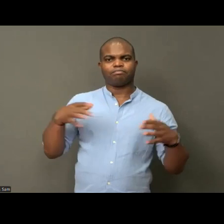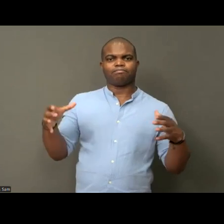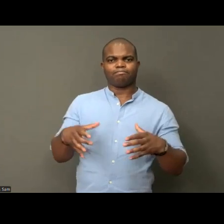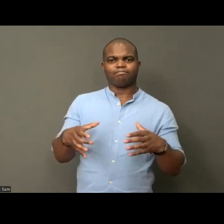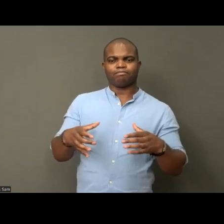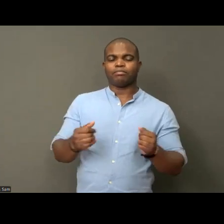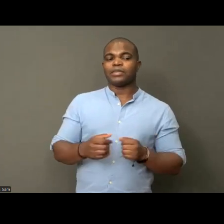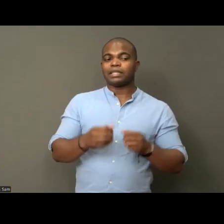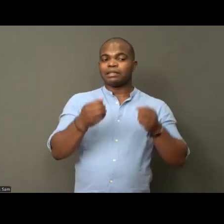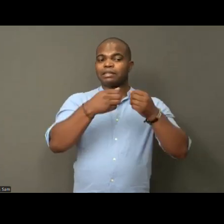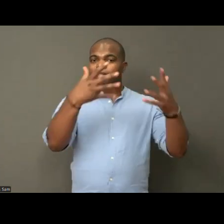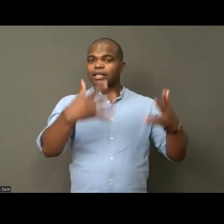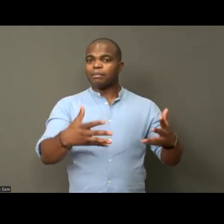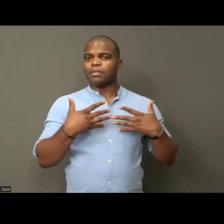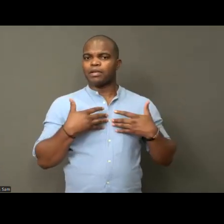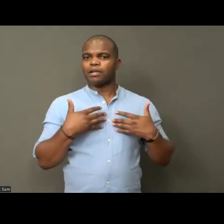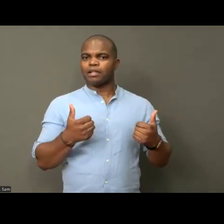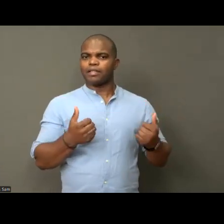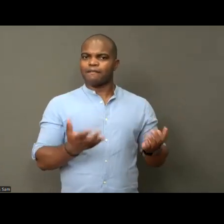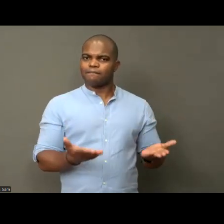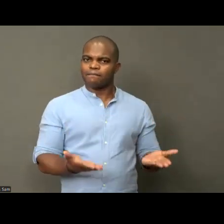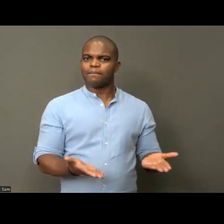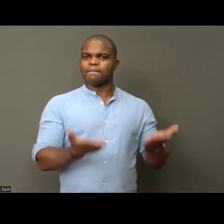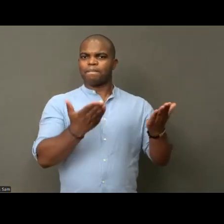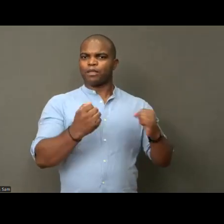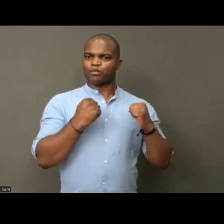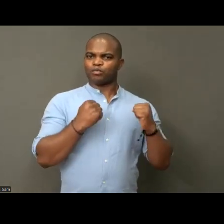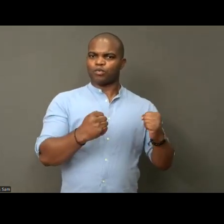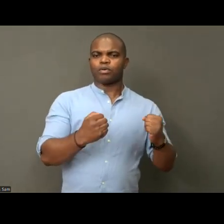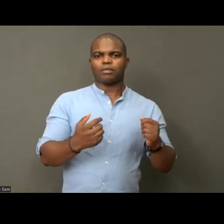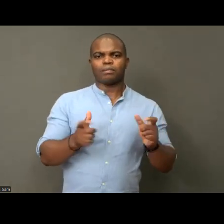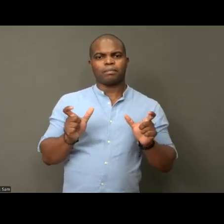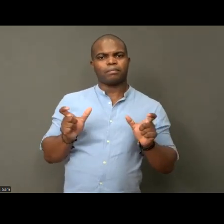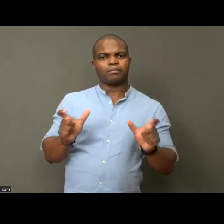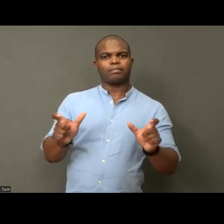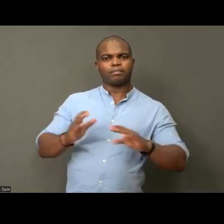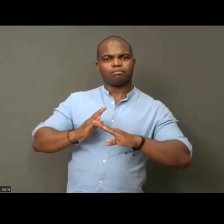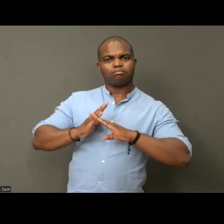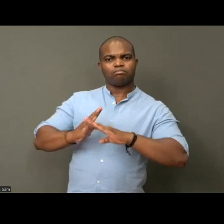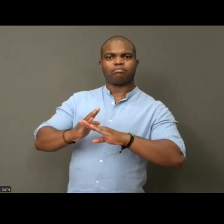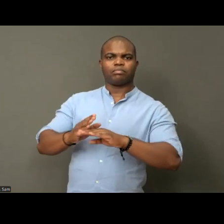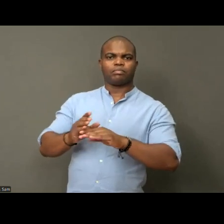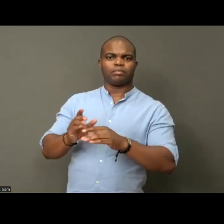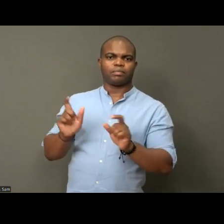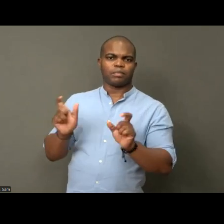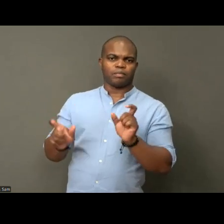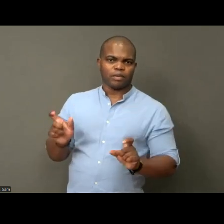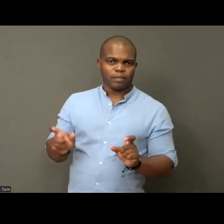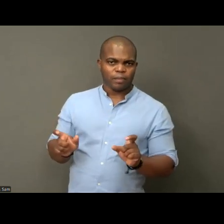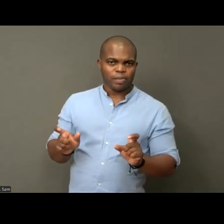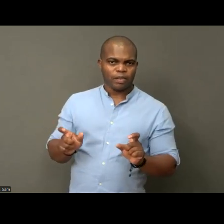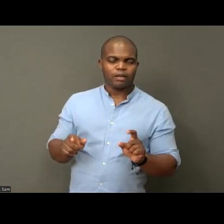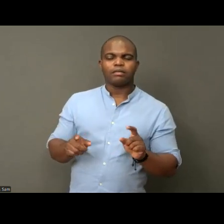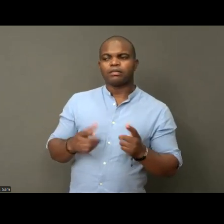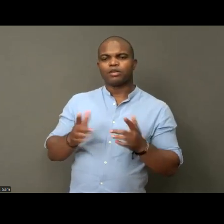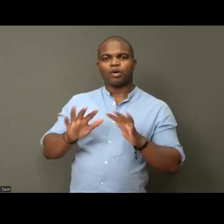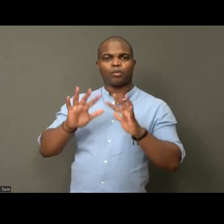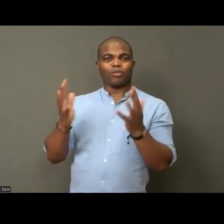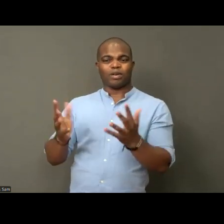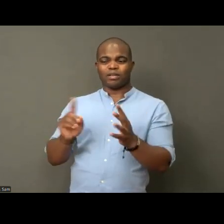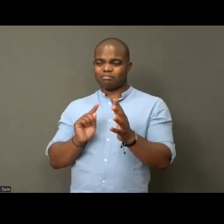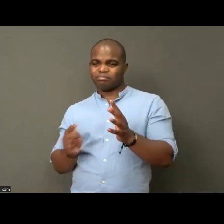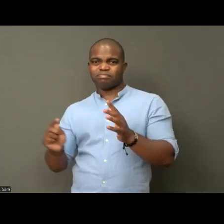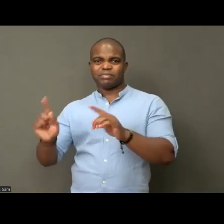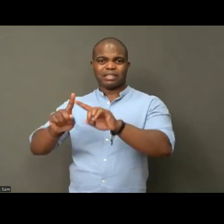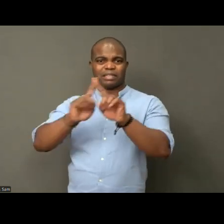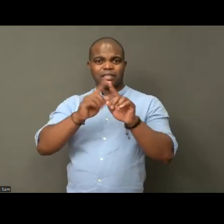que protegem a saúde em parceria com os parceiros em todo o mundo. Desde iniciarmos, temos trabalhado com parceiros para certificar que crianças em todo o mundo